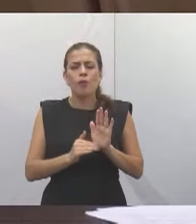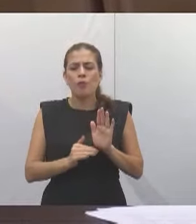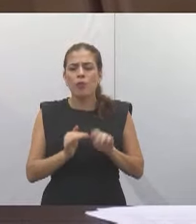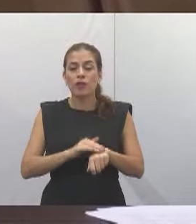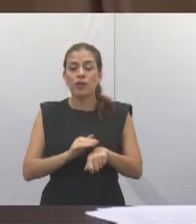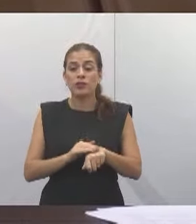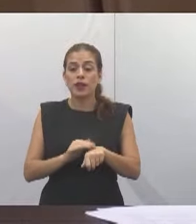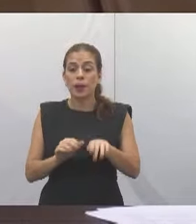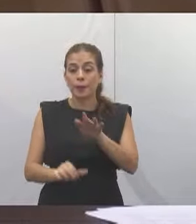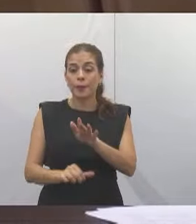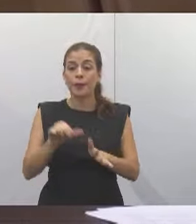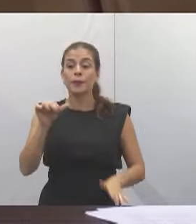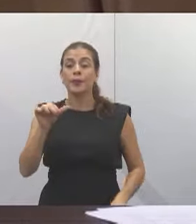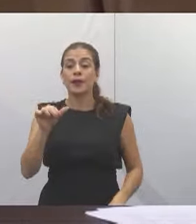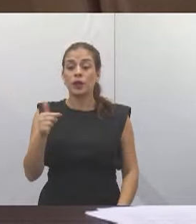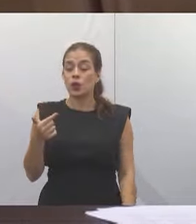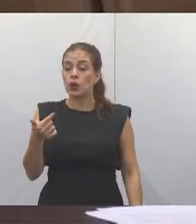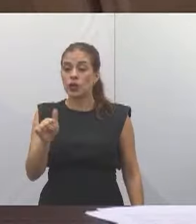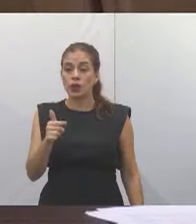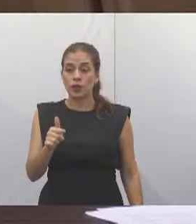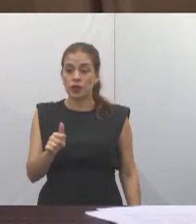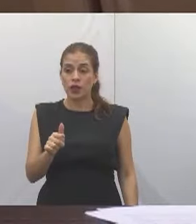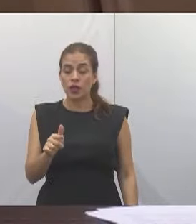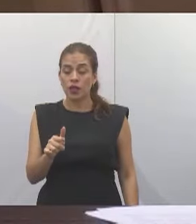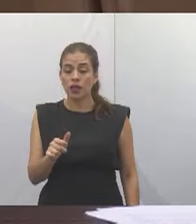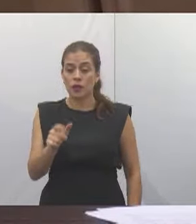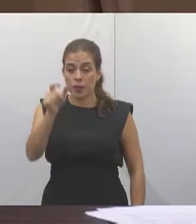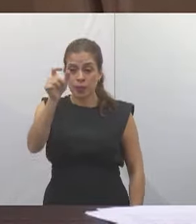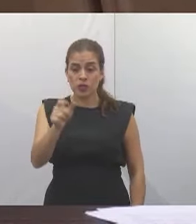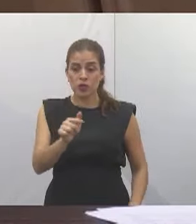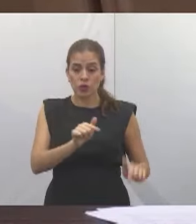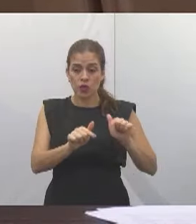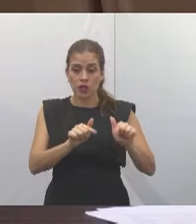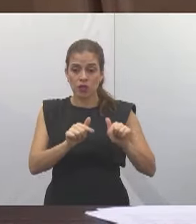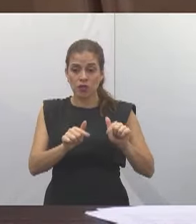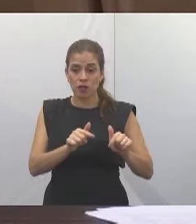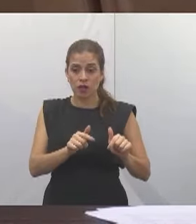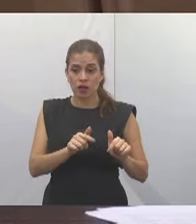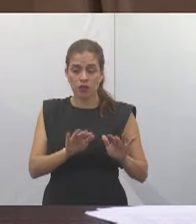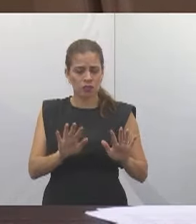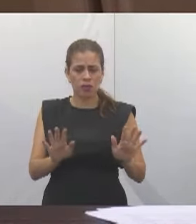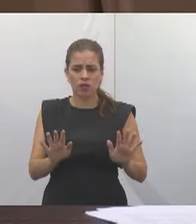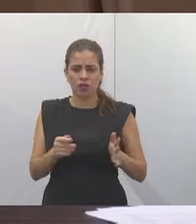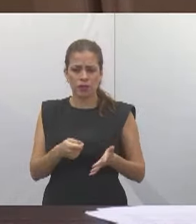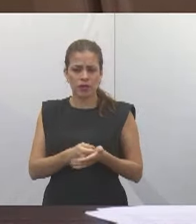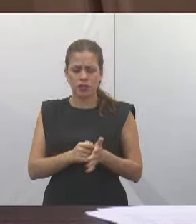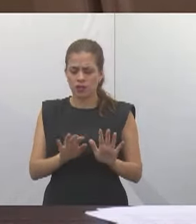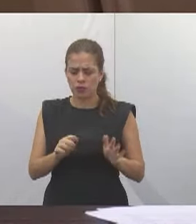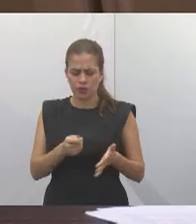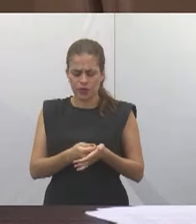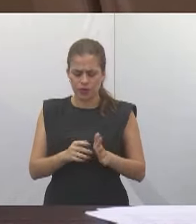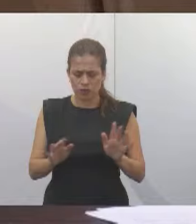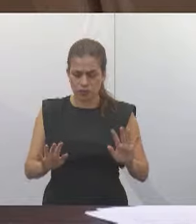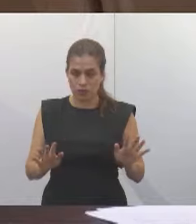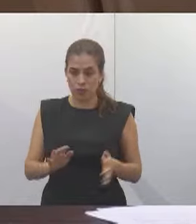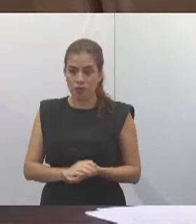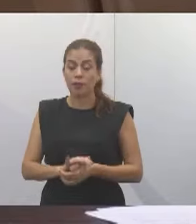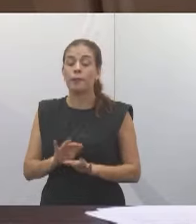Primeiro, não tem um colaborador deles, não tem obrigação disso não, Eles não têm obrigação disso. Mas não